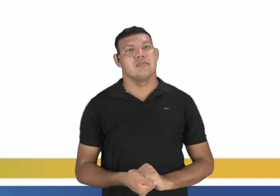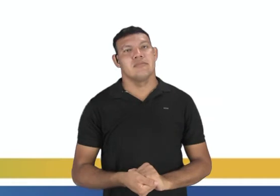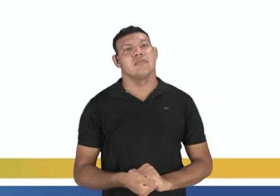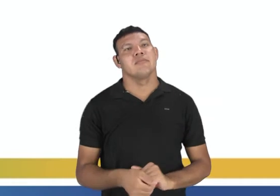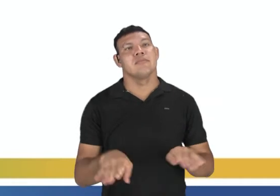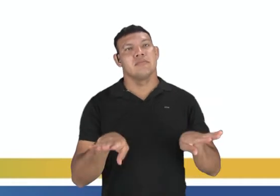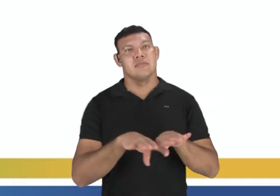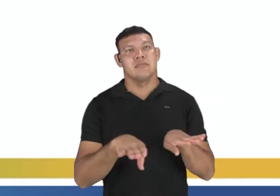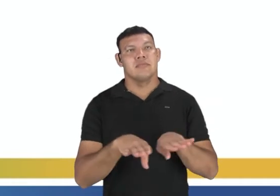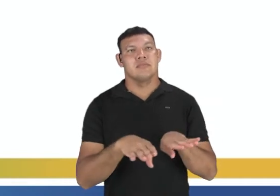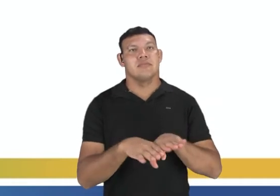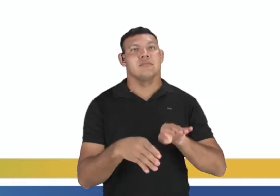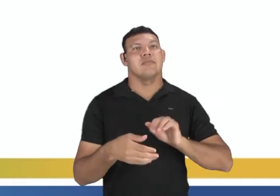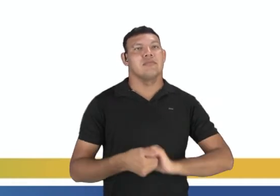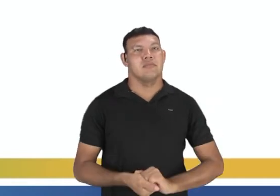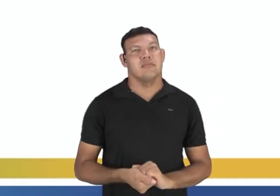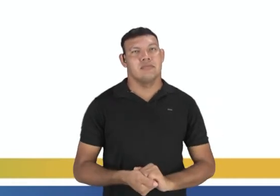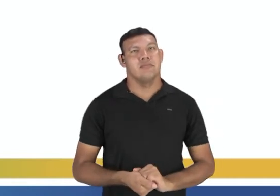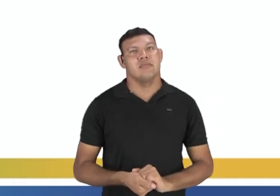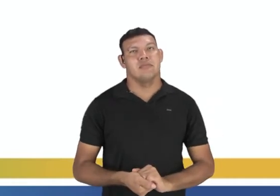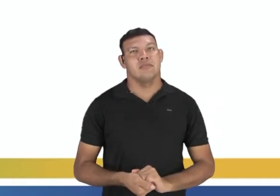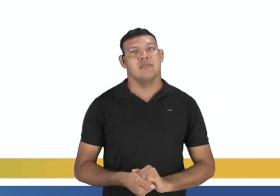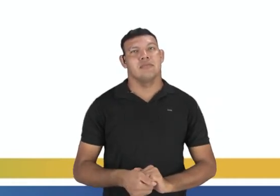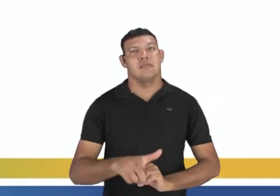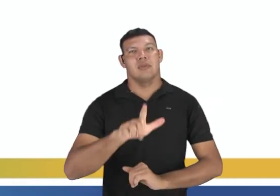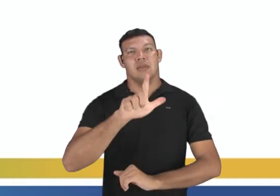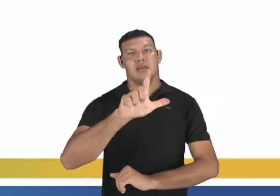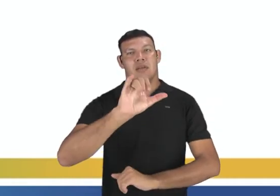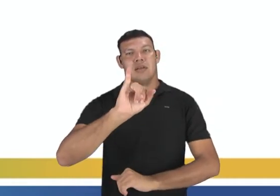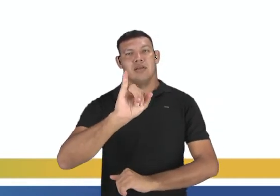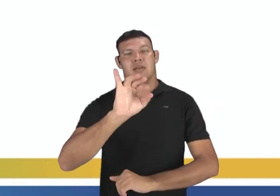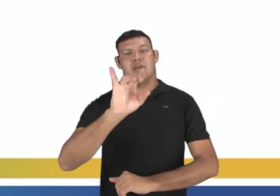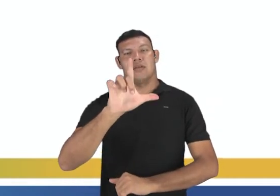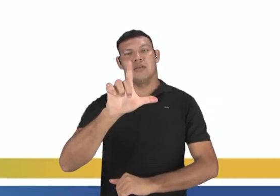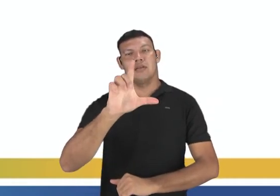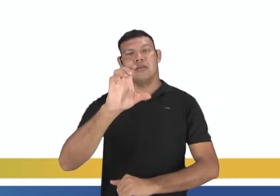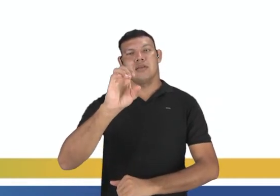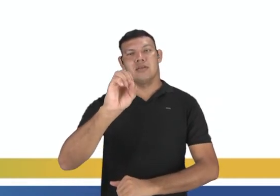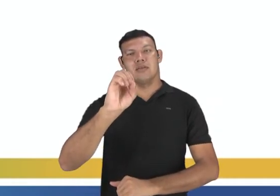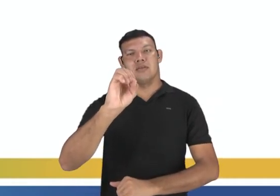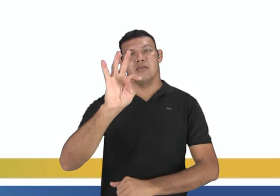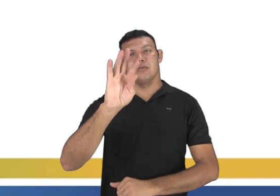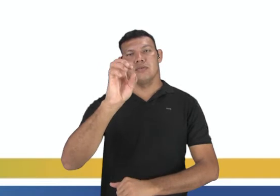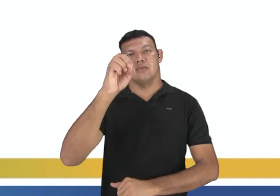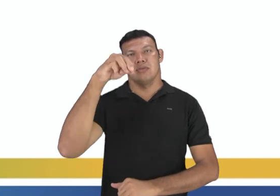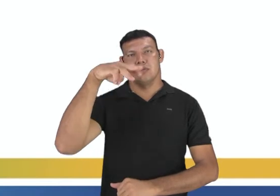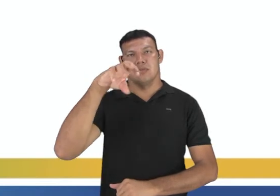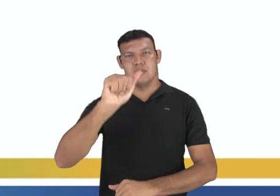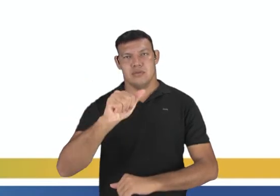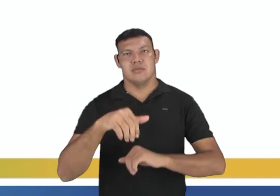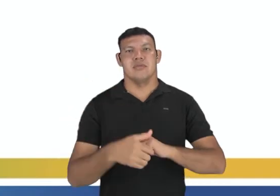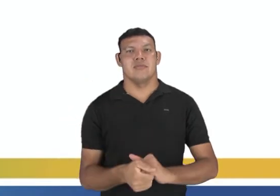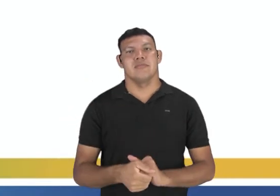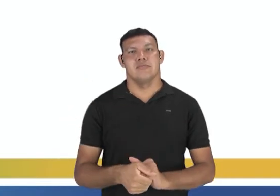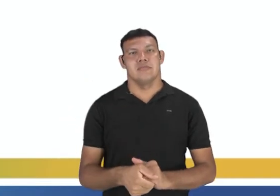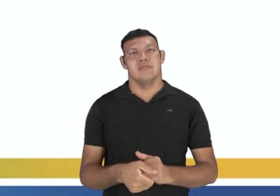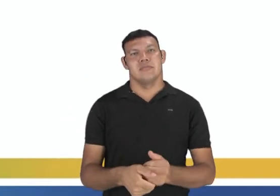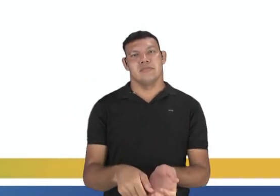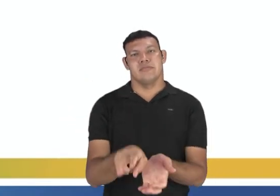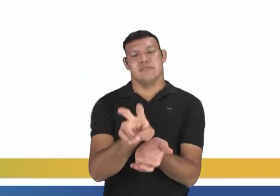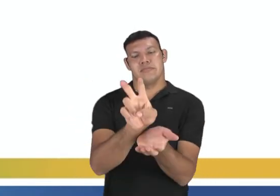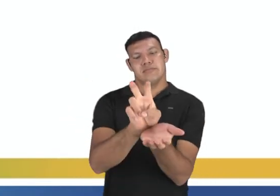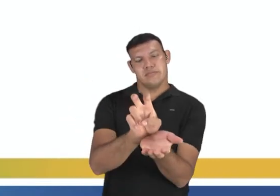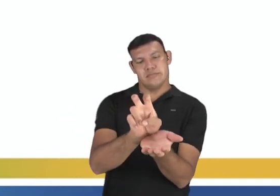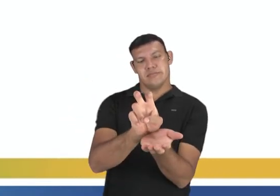de lilotomia, ou seja, essa posição é quando a gente coloca a nossa coluna no chão para que ela fique um pouco